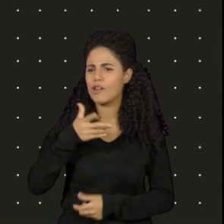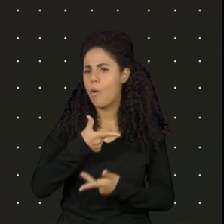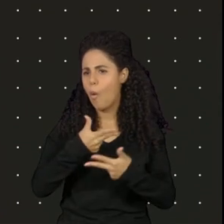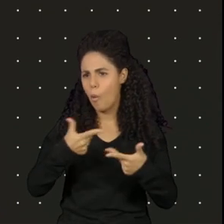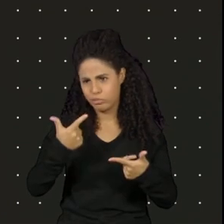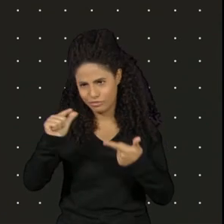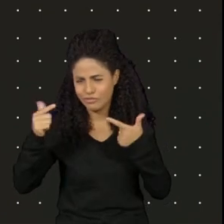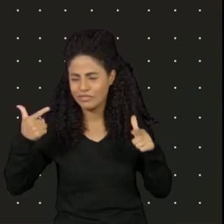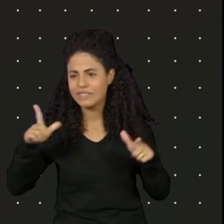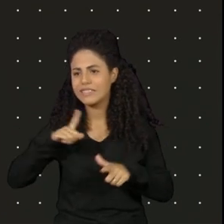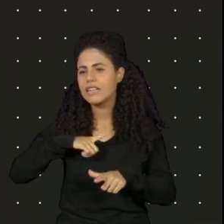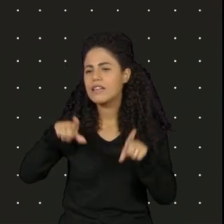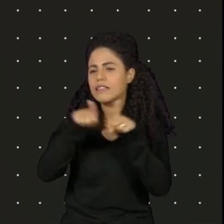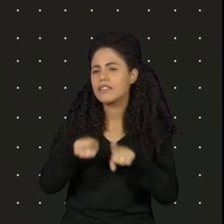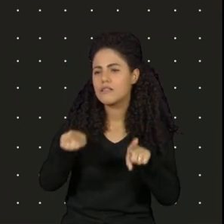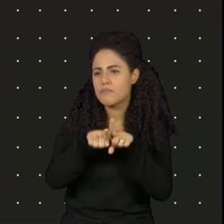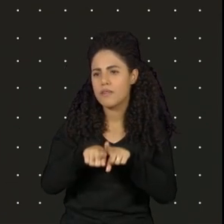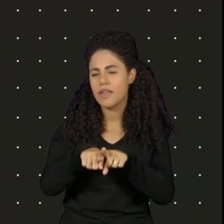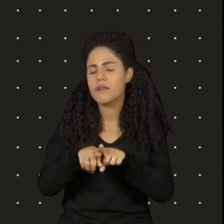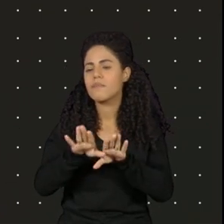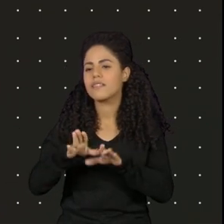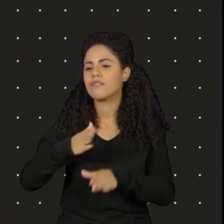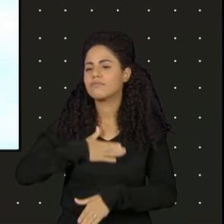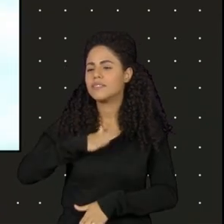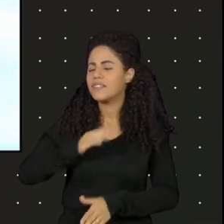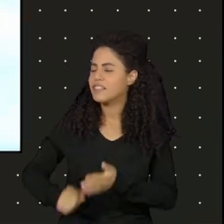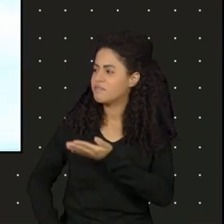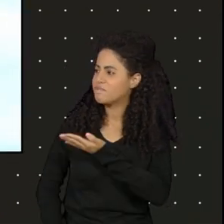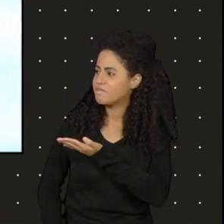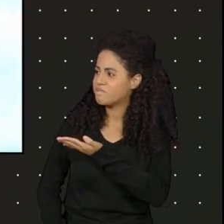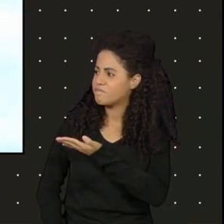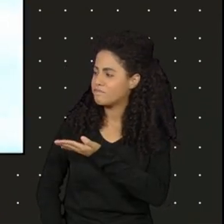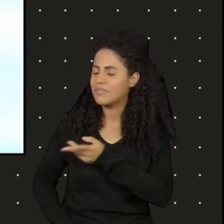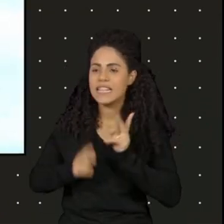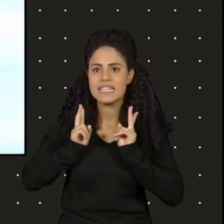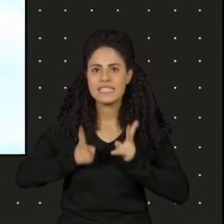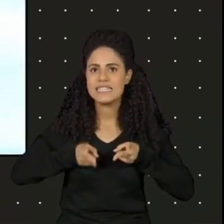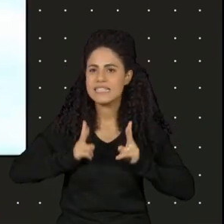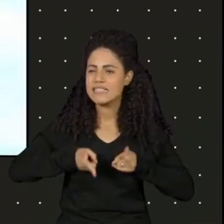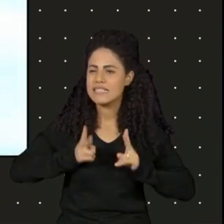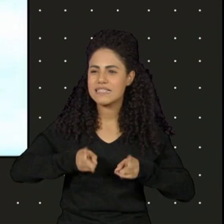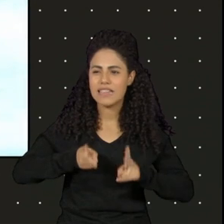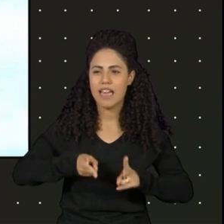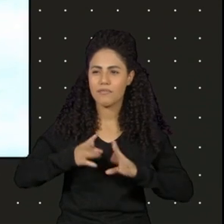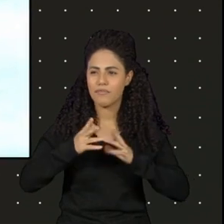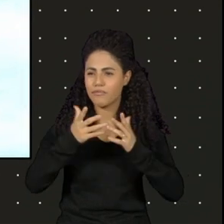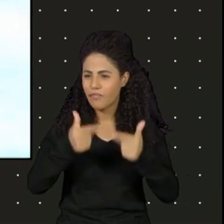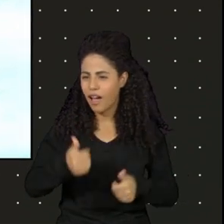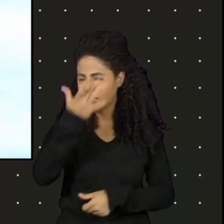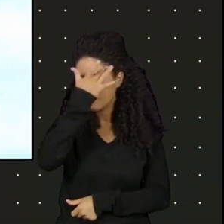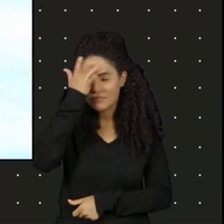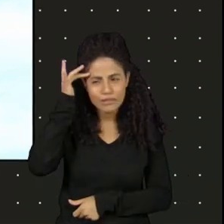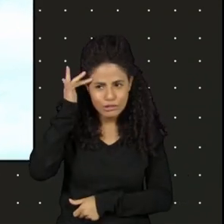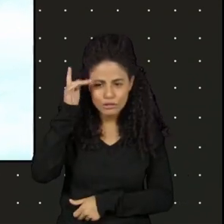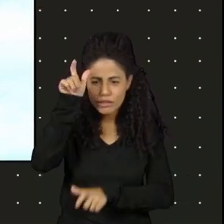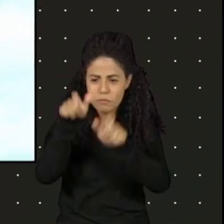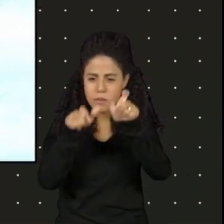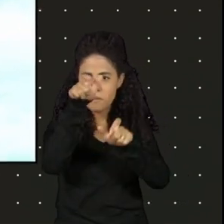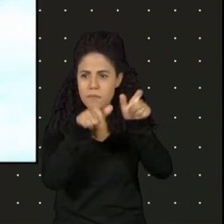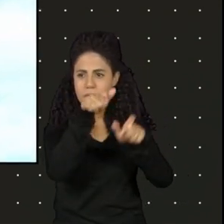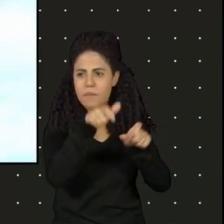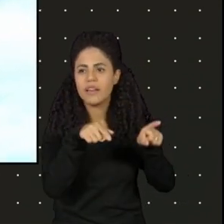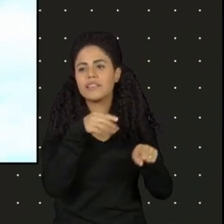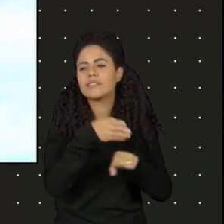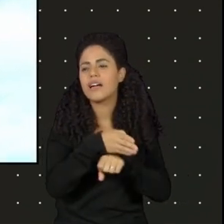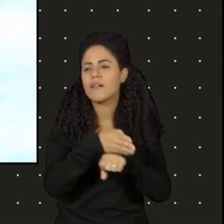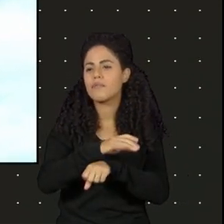Zorro também, do Sargento Garcia e tal. É. Né? E tinha o Zorro, que é o Silver, com o Silver, com o Tonto, né? Que até tem uma versão com o Johnny